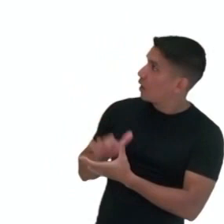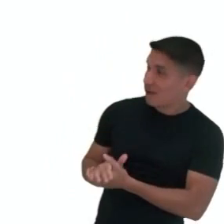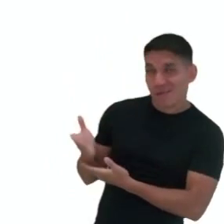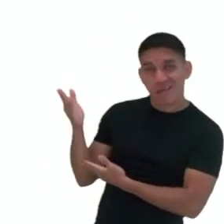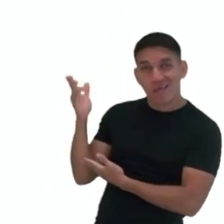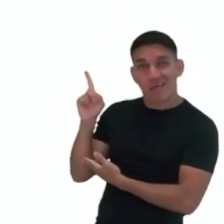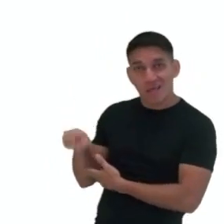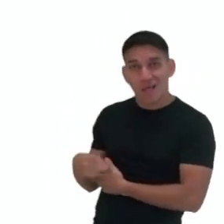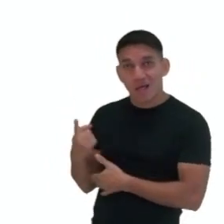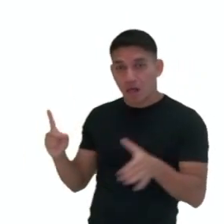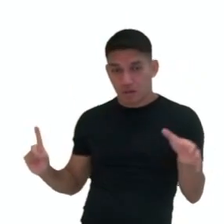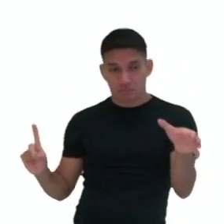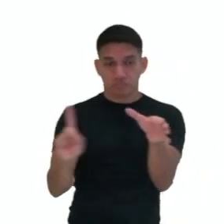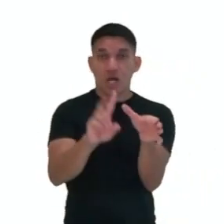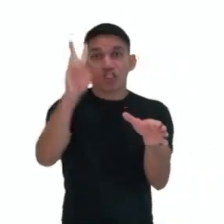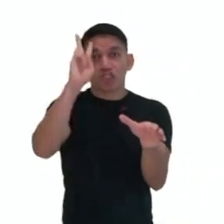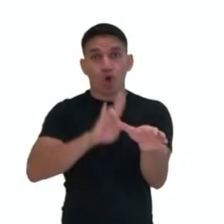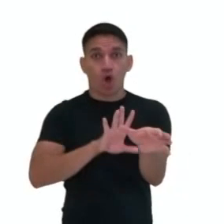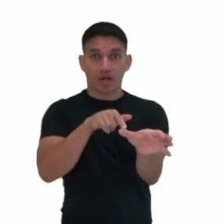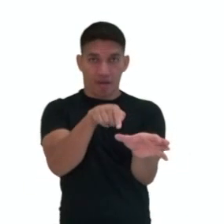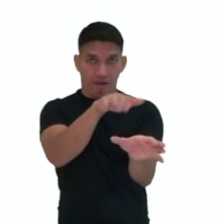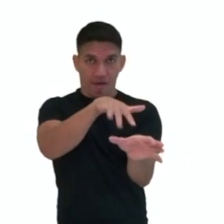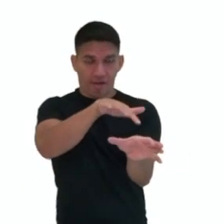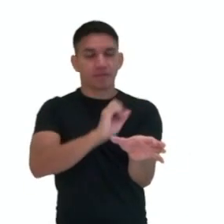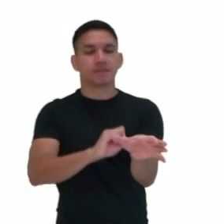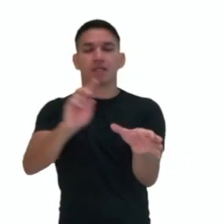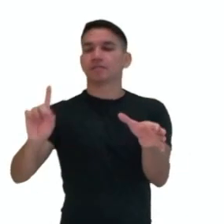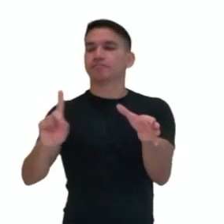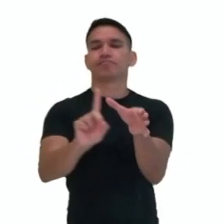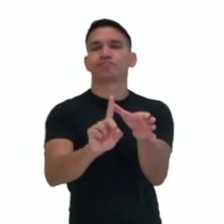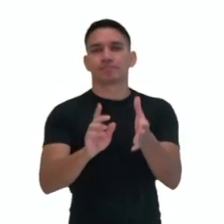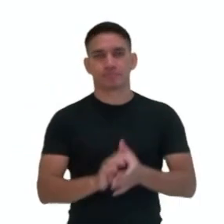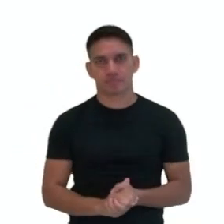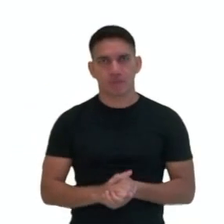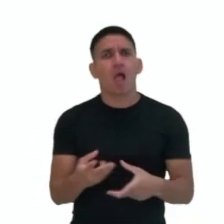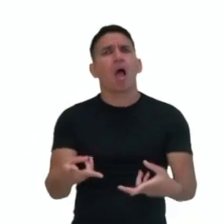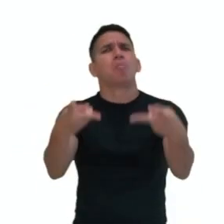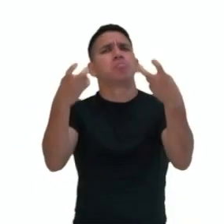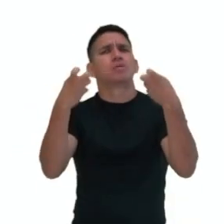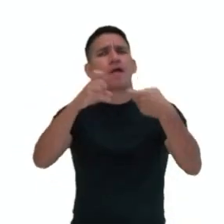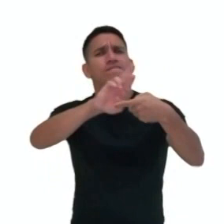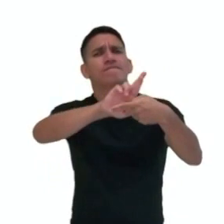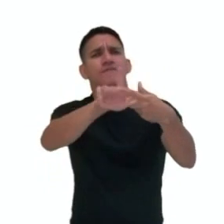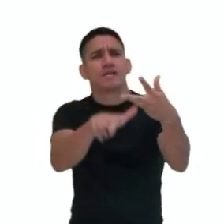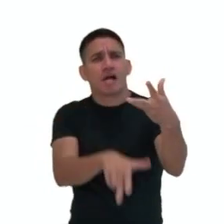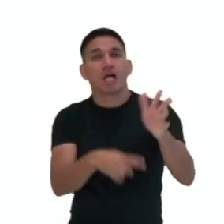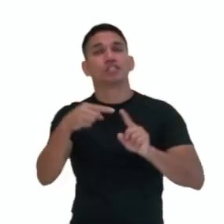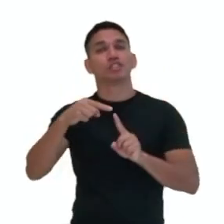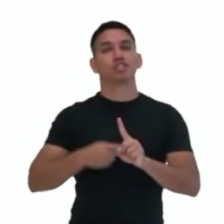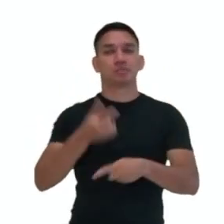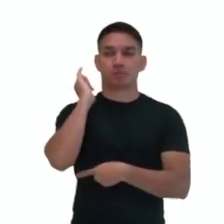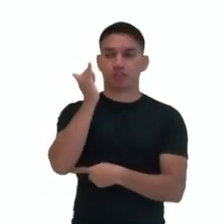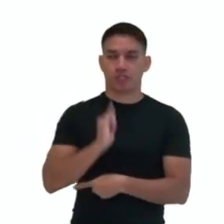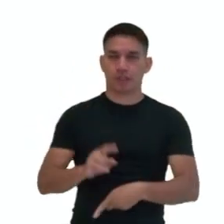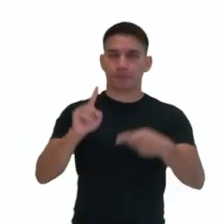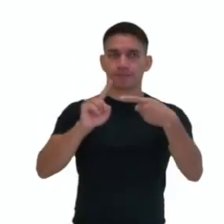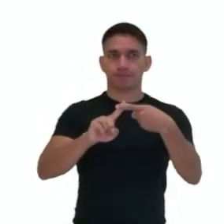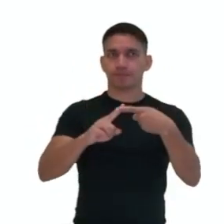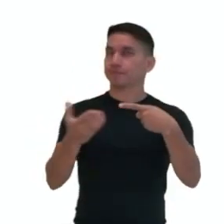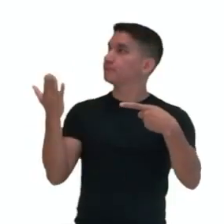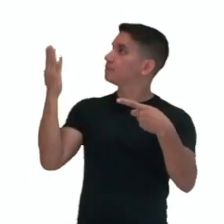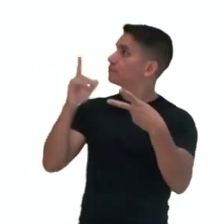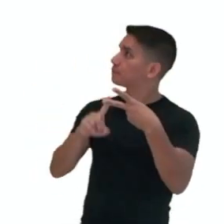está participando da história. Conferido os vários tipos de narrador. Então,